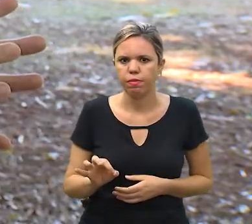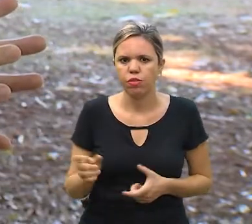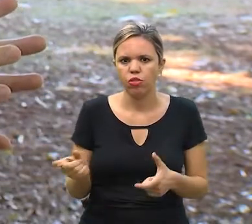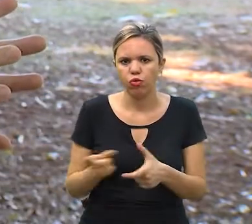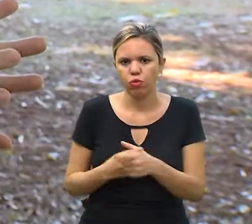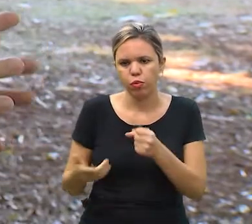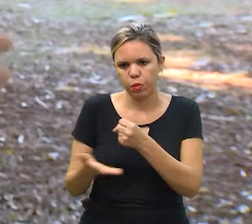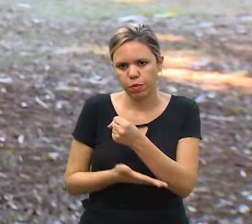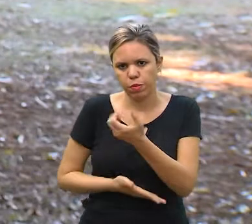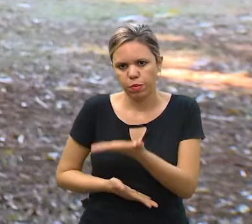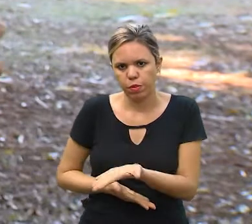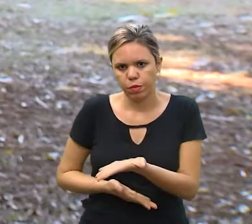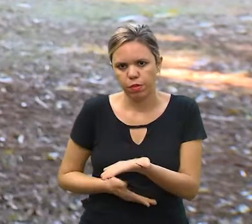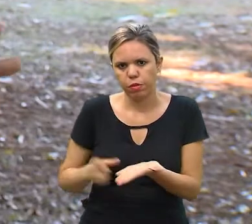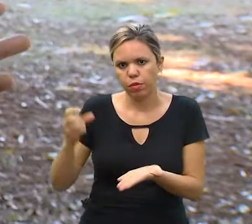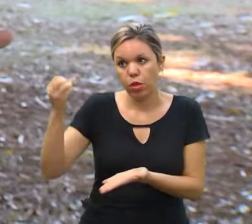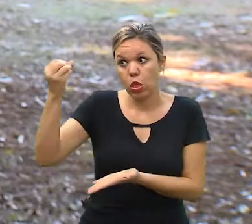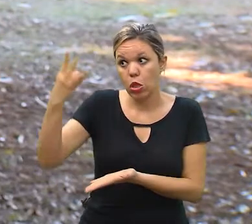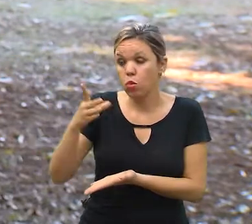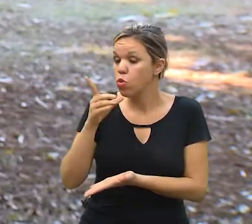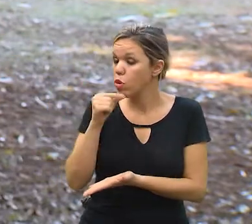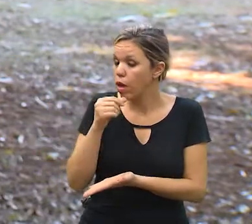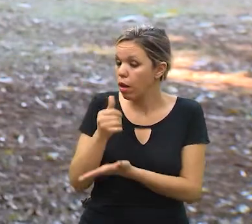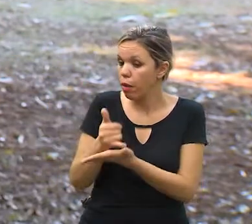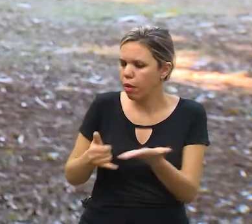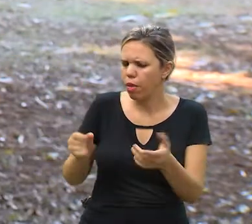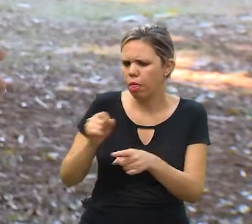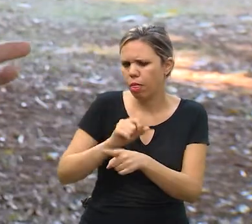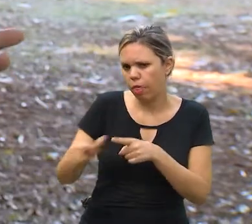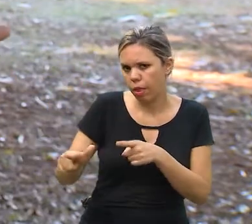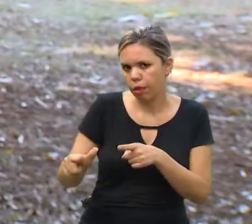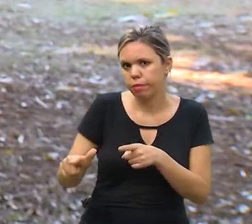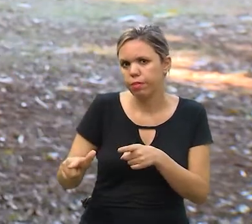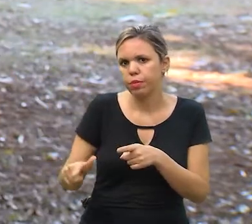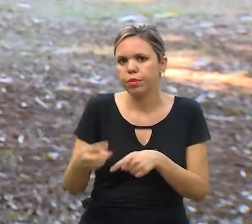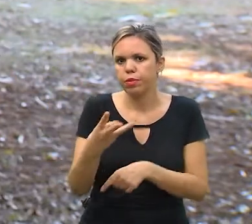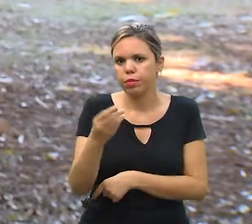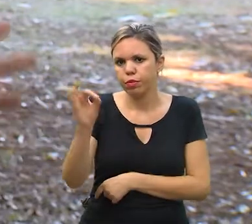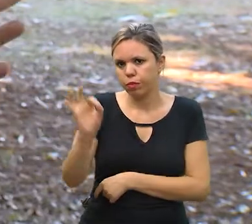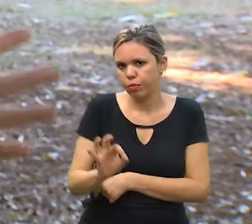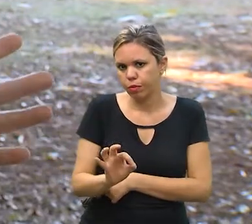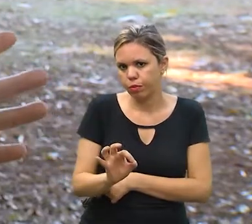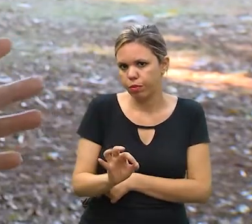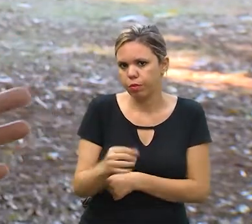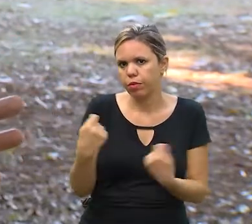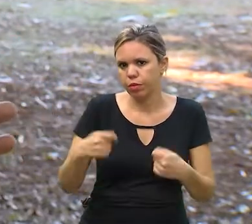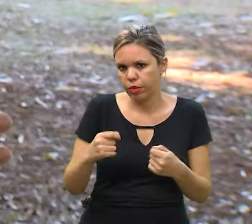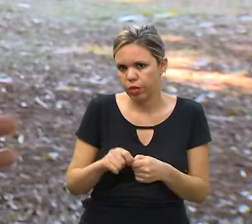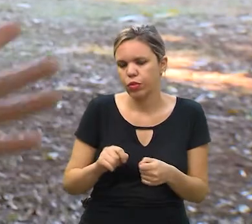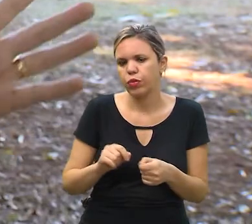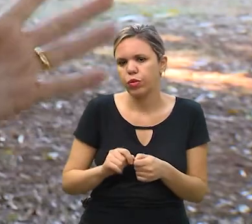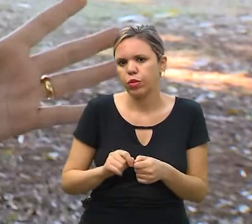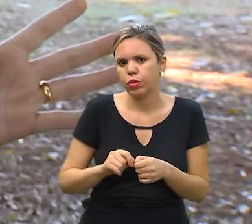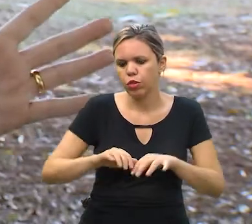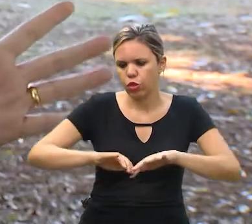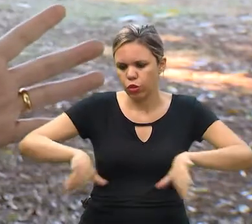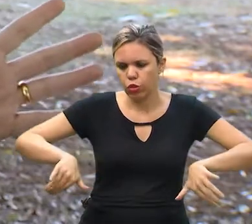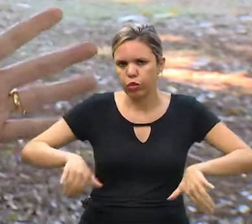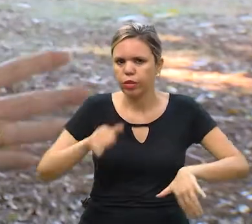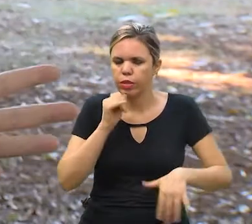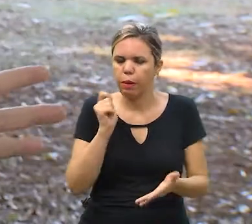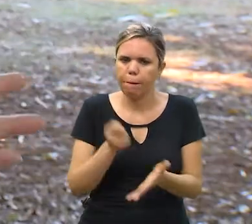despesas básicas, né? Luz, água, IPTU, aluguel. 30% tem que ser diversificado em